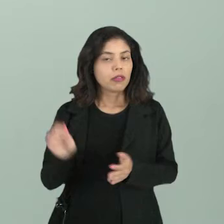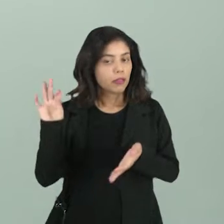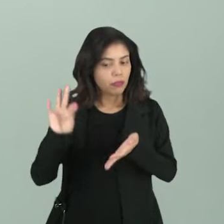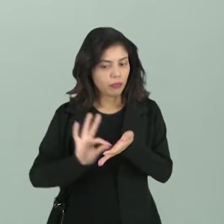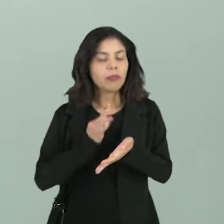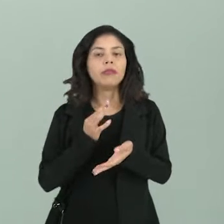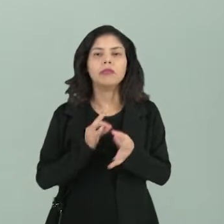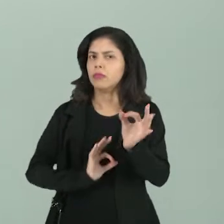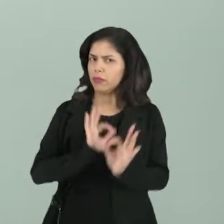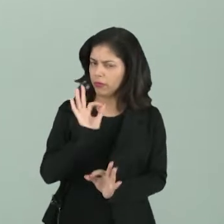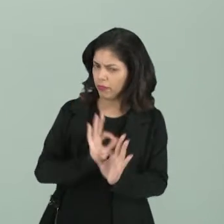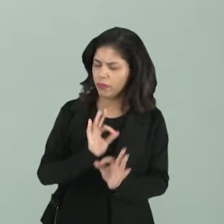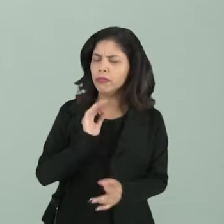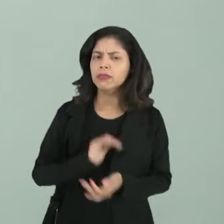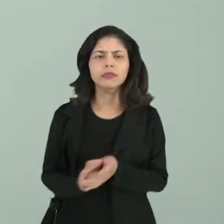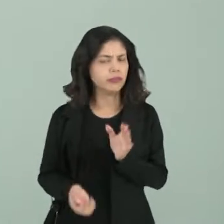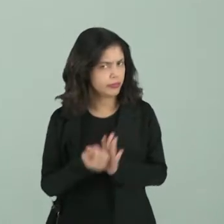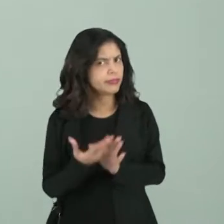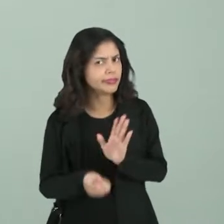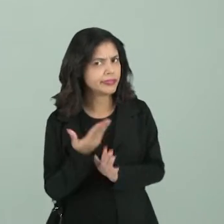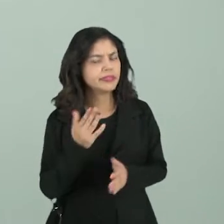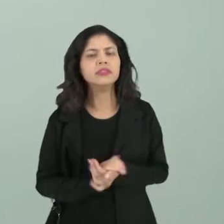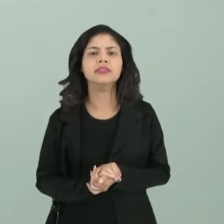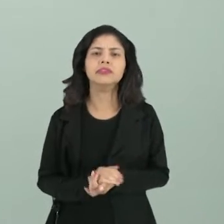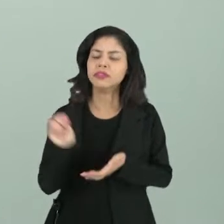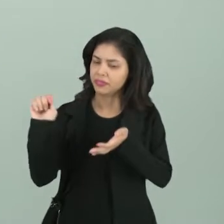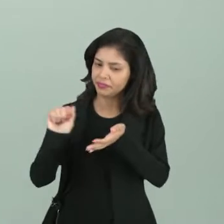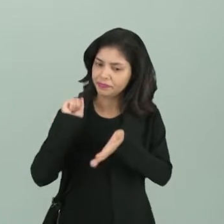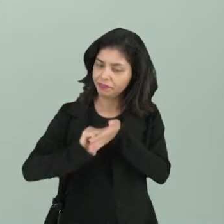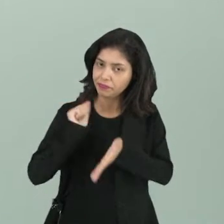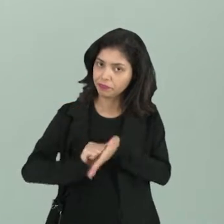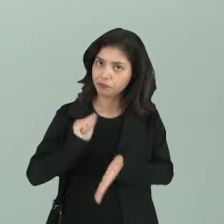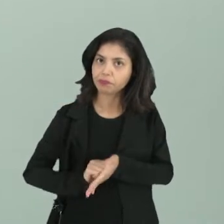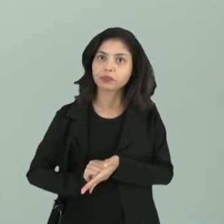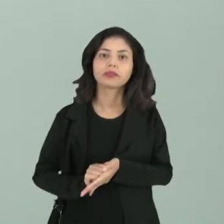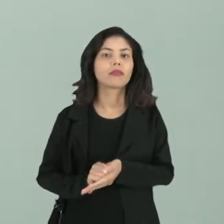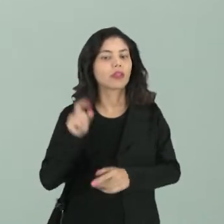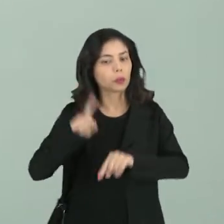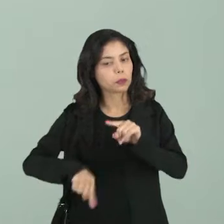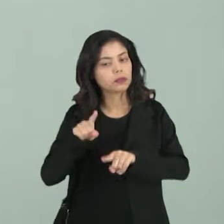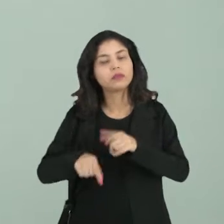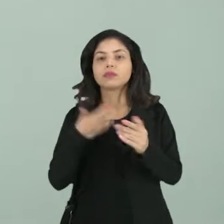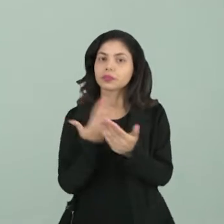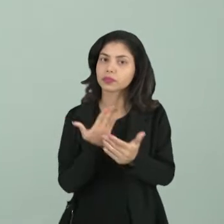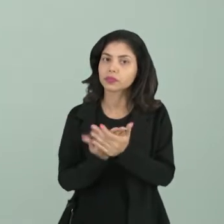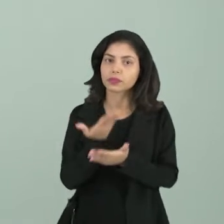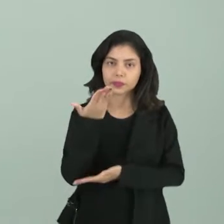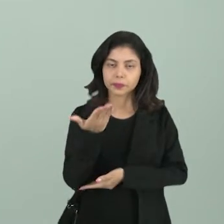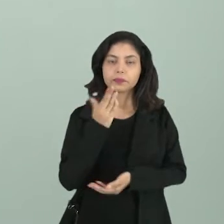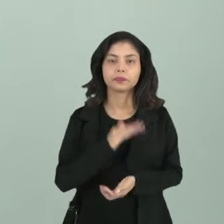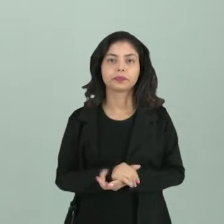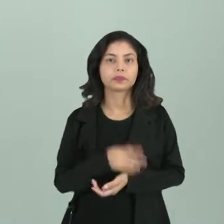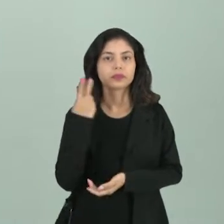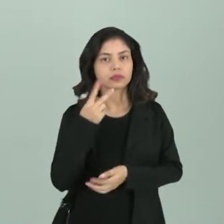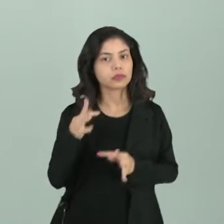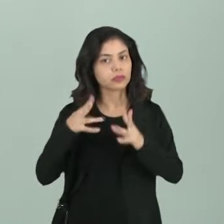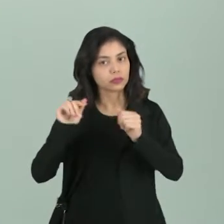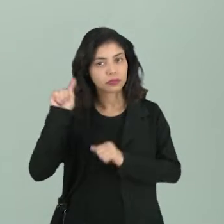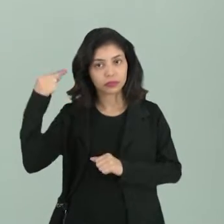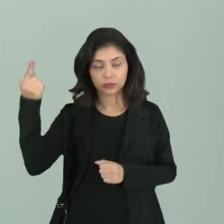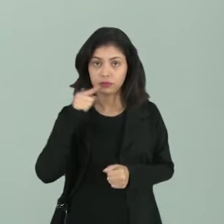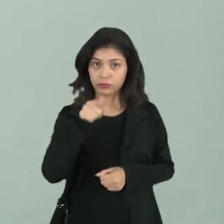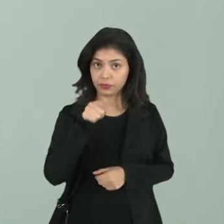Anote, organize a sua produção com anotações, é material de estudo para você, a respeito de tudo